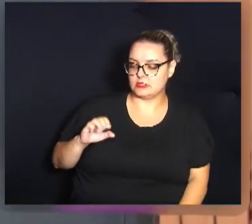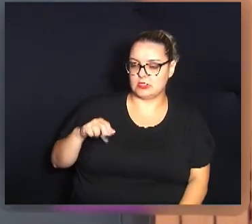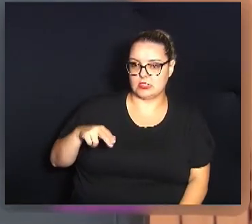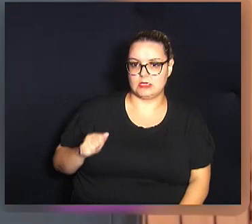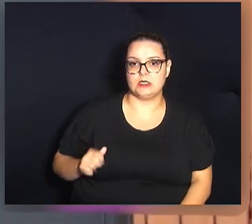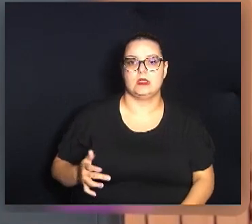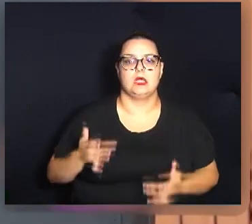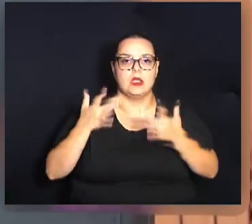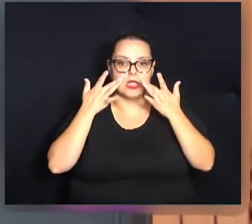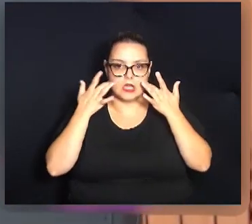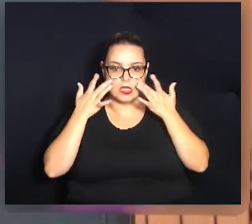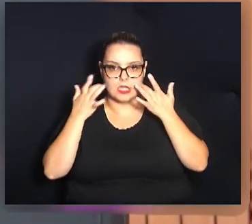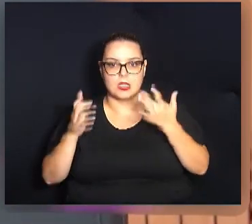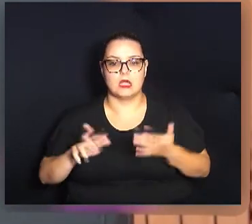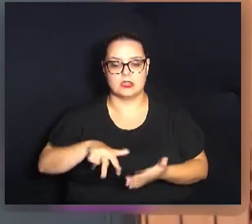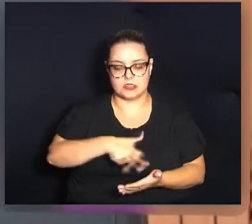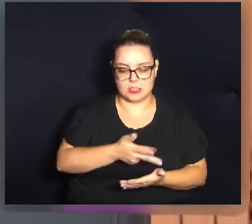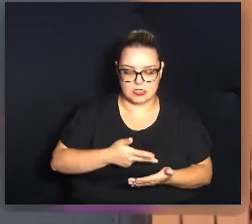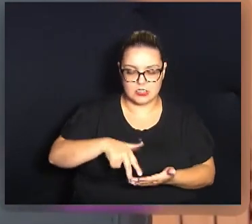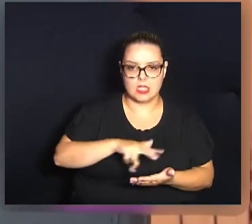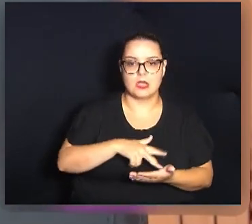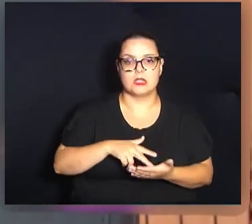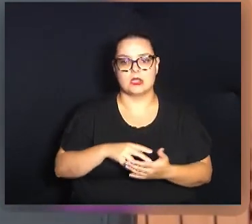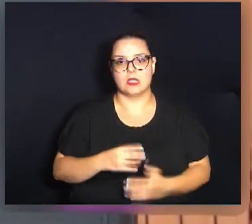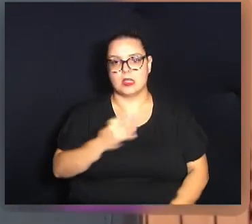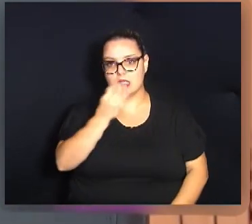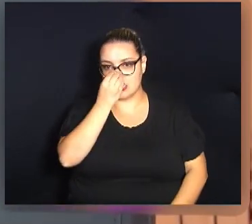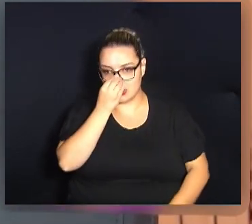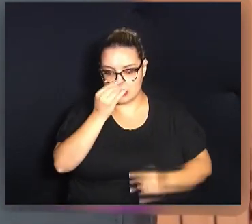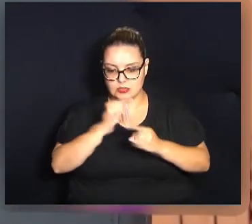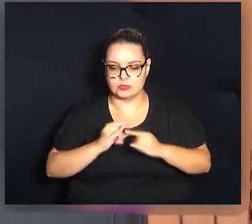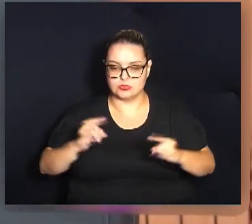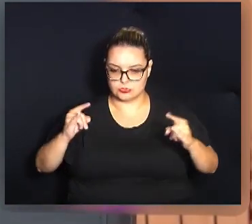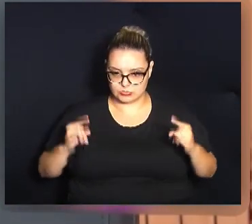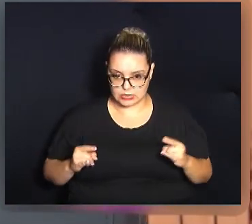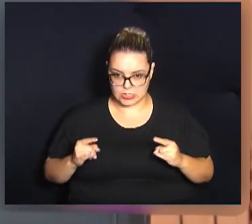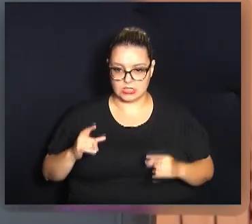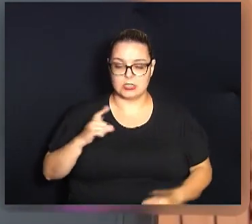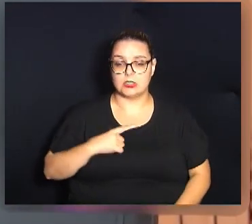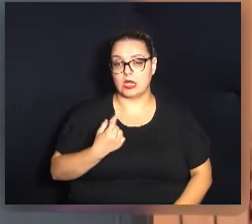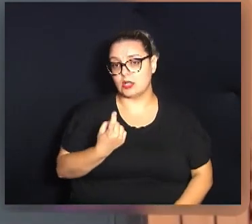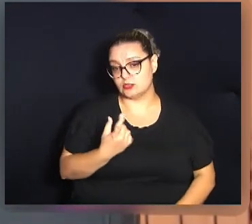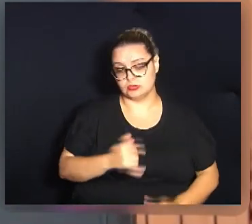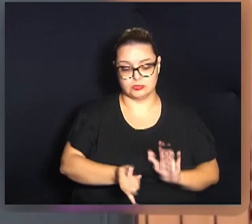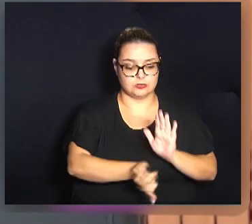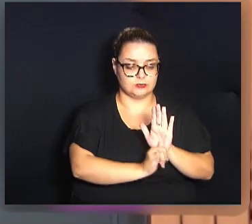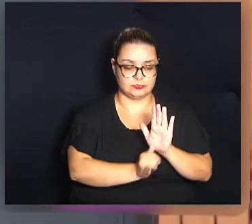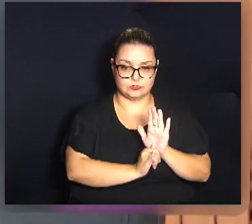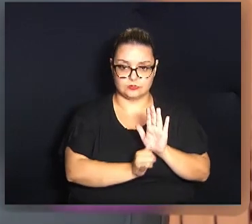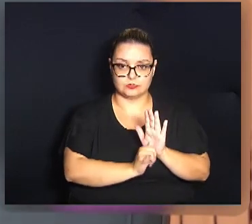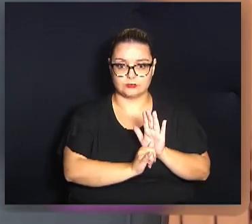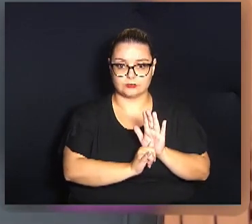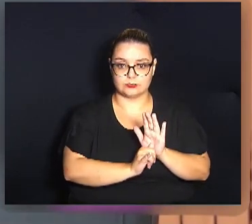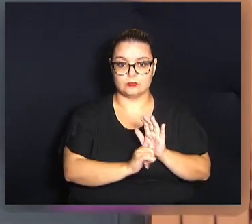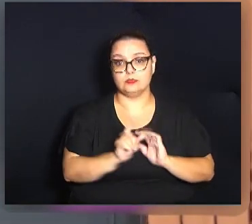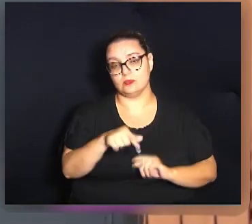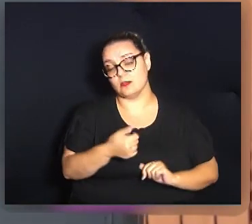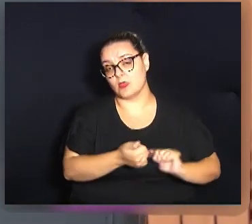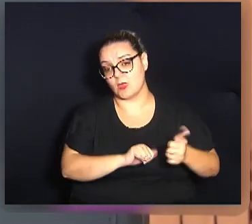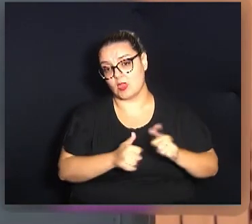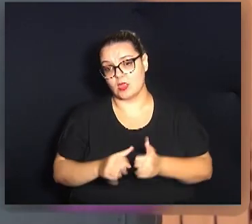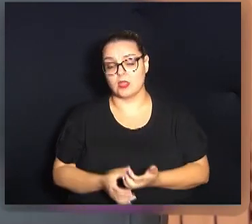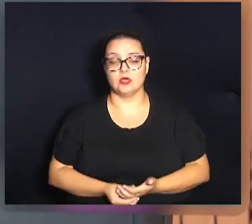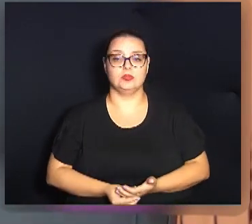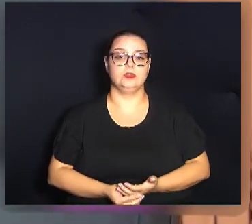performance e o circo. Nessa nova versão, ele tem apenas um edital, né, que é do edital de avaliação, e todos